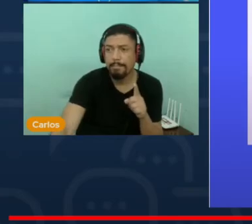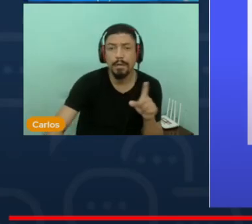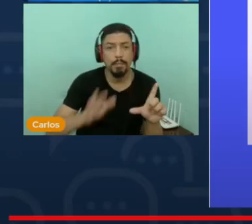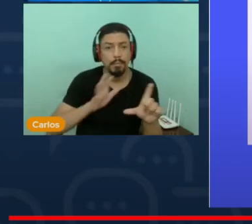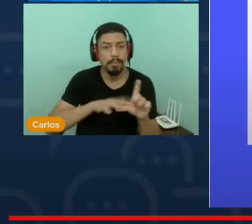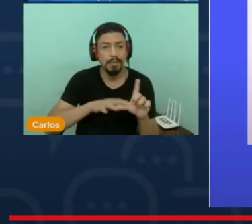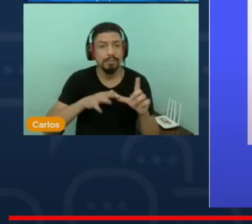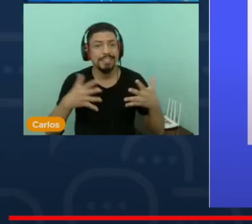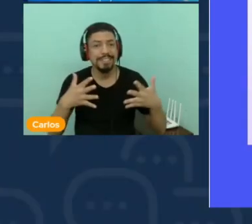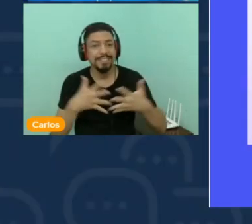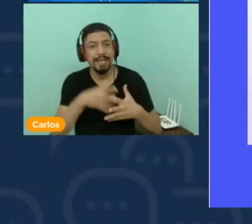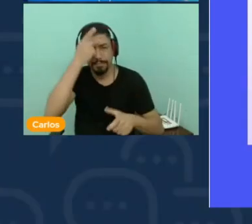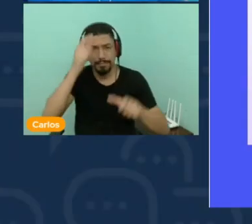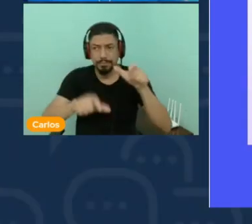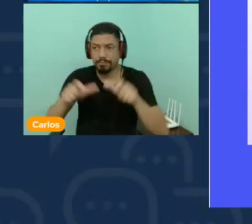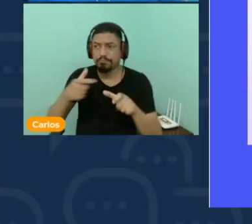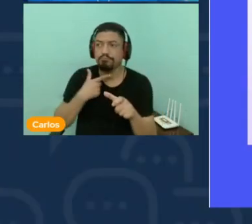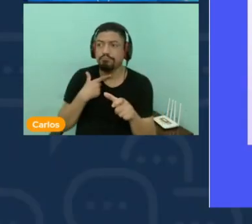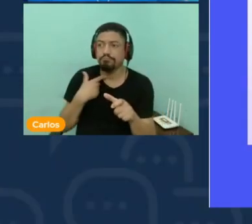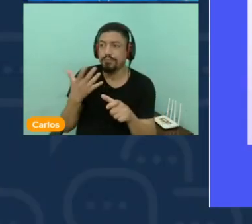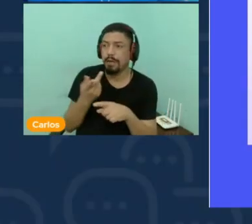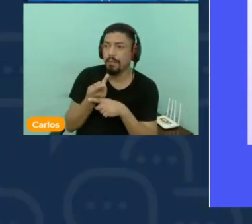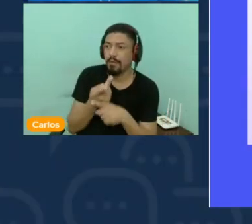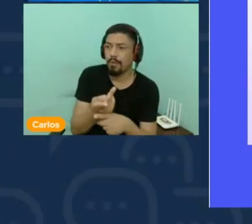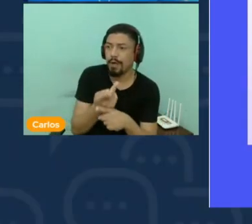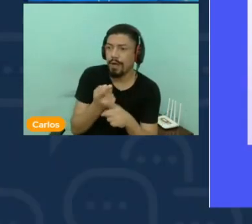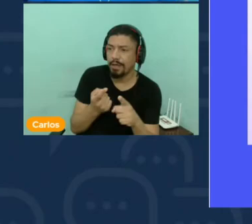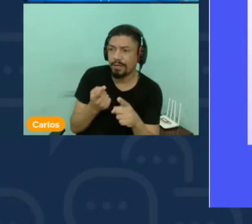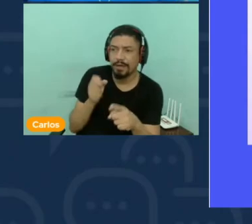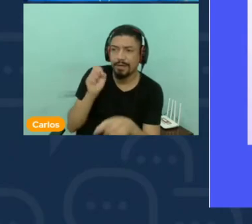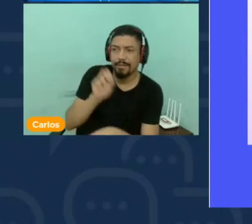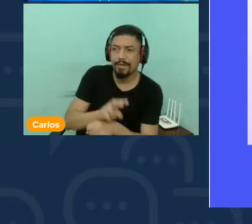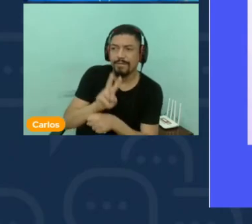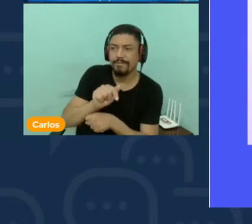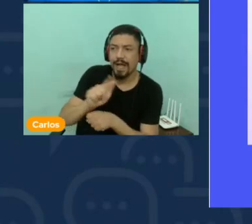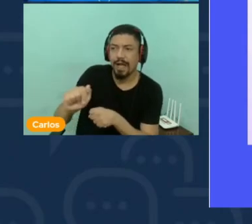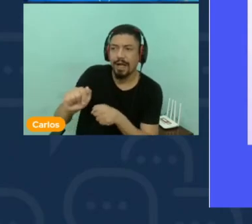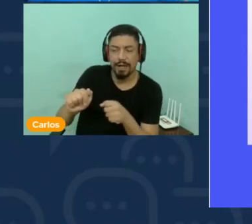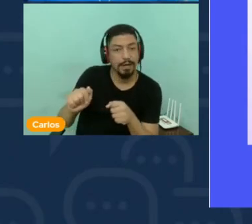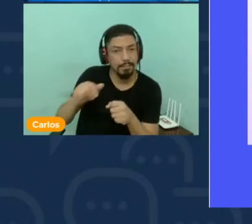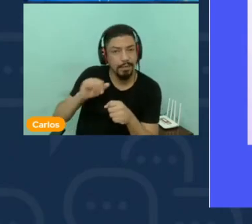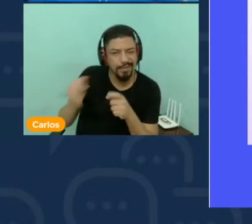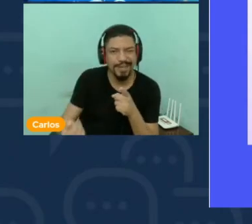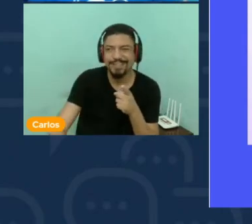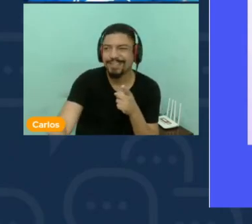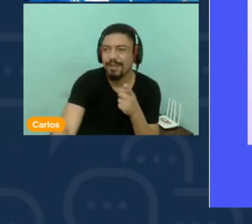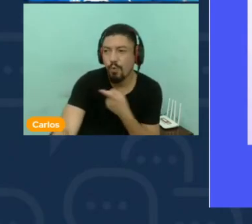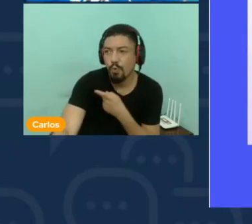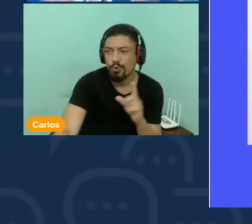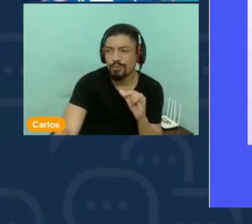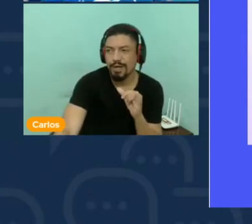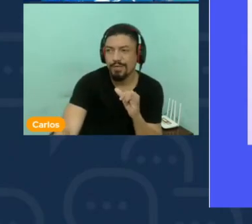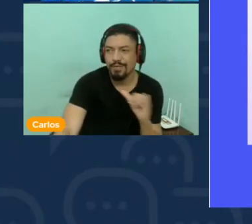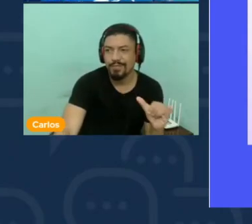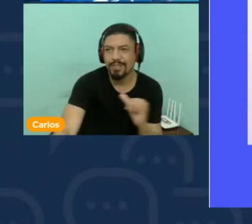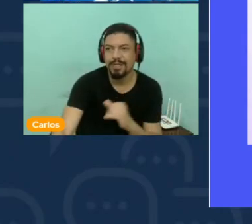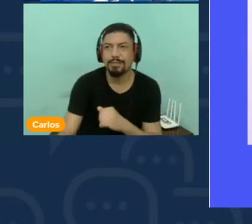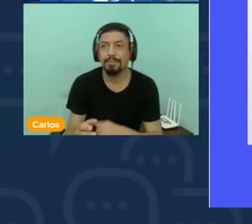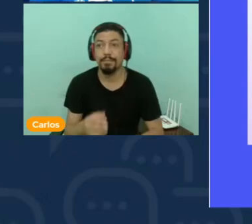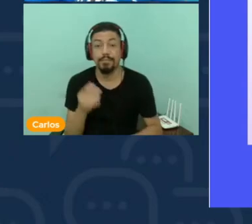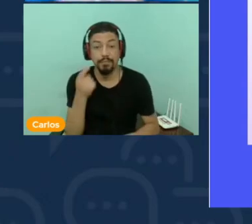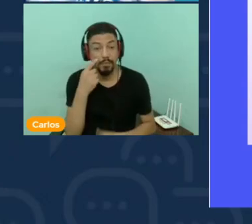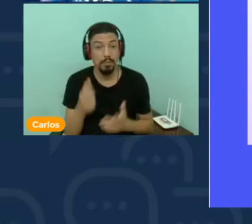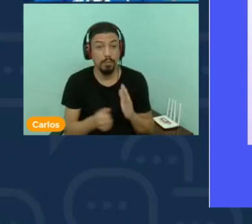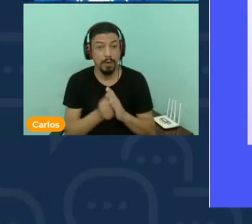realmente quem está querendo com quem está precisando. Então, aproveitem, tá, pessoal? É meu último recado aqui. Então, olha só quanta coisa